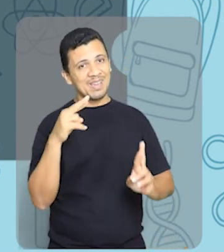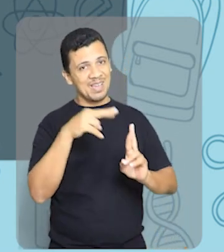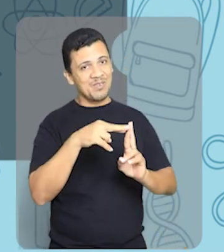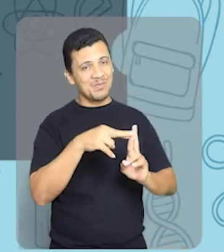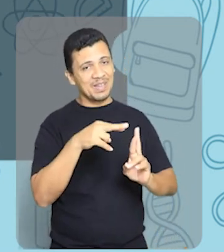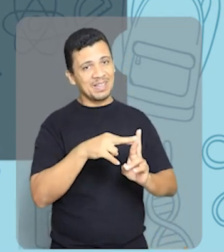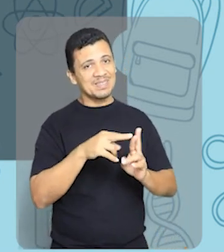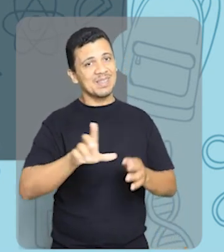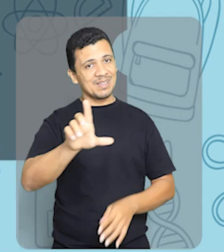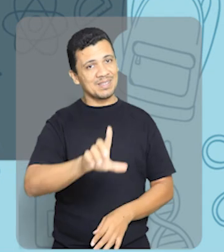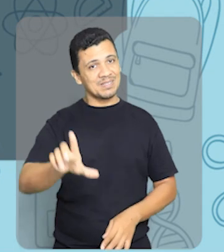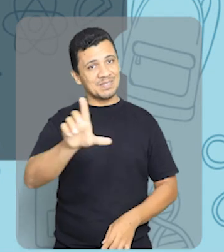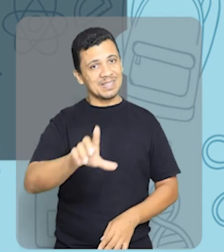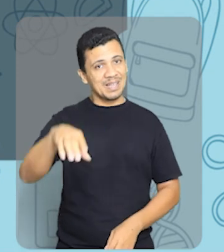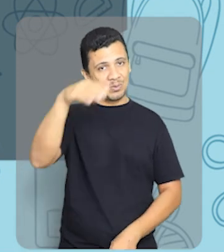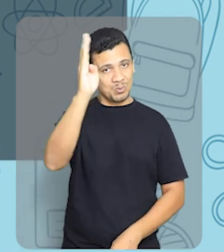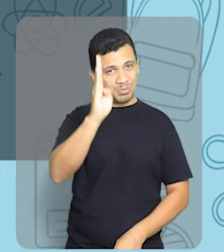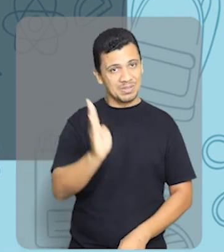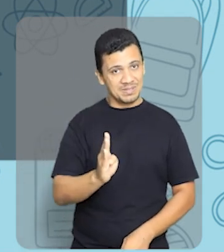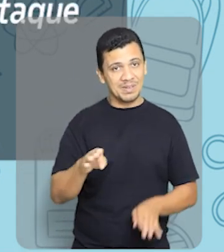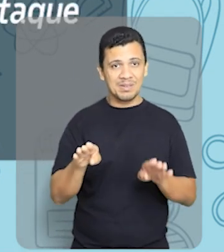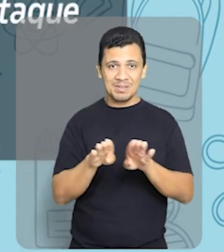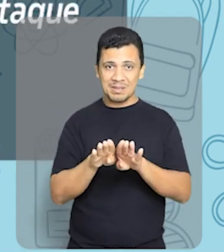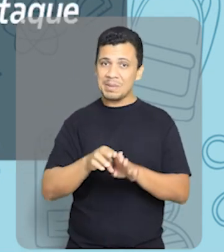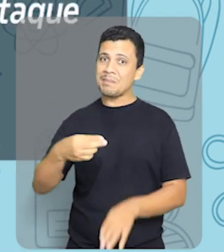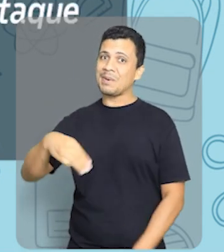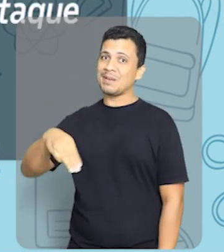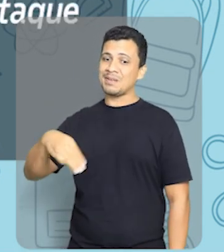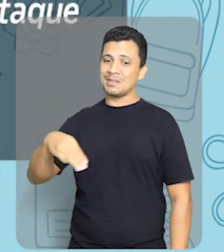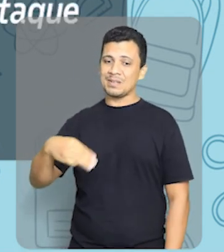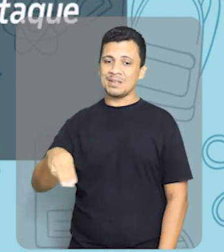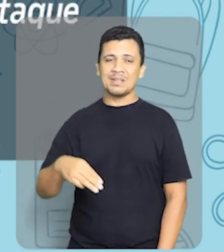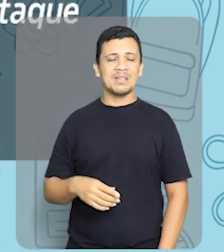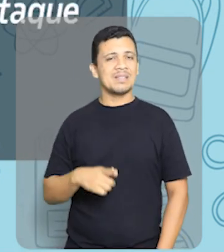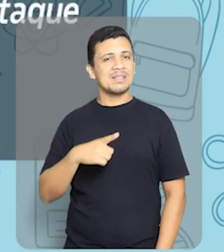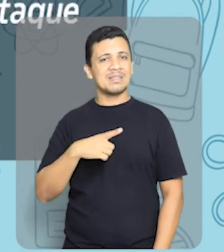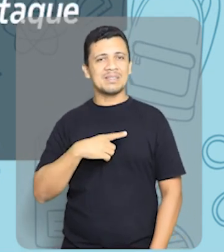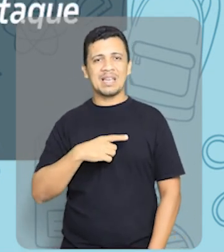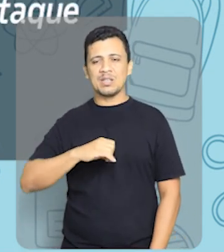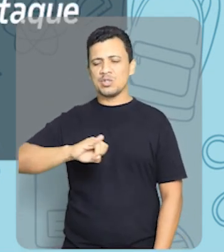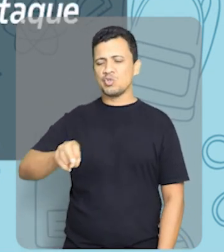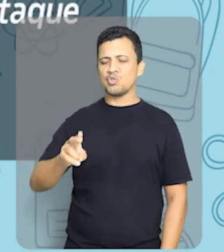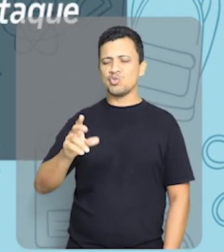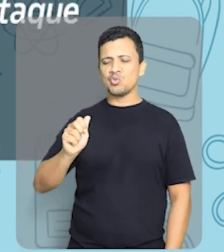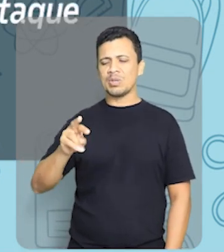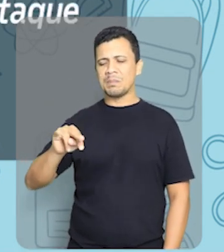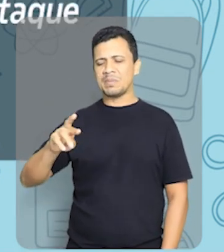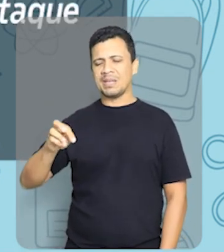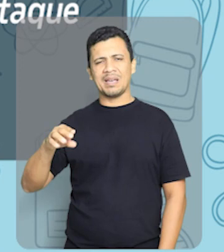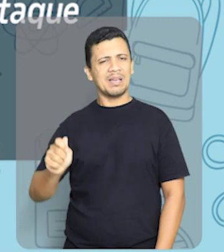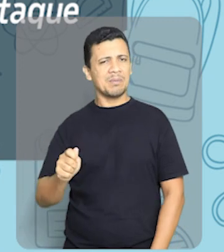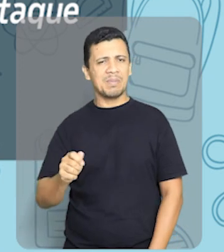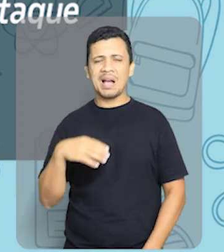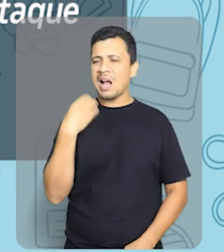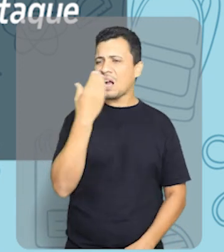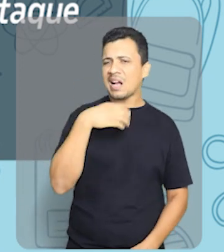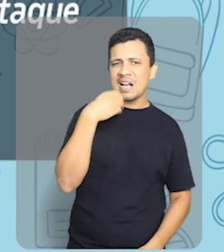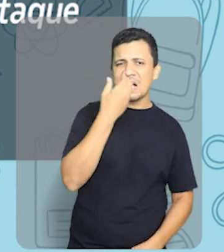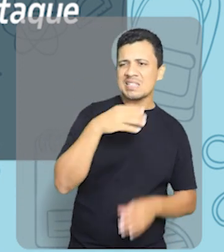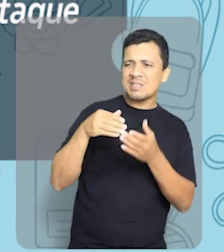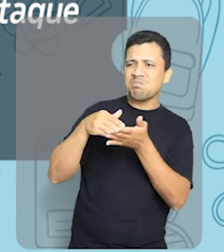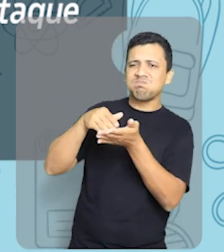literatura brasileira e maranhense. Juca Pirama, Canção do Exílio, são obras